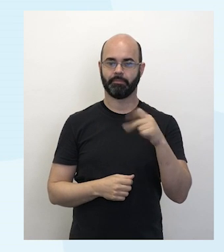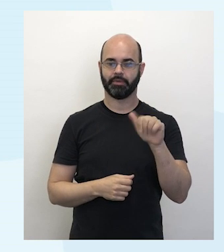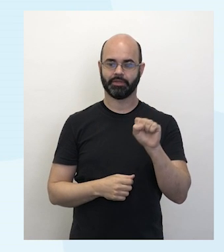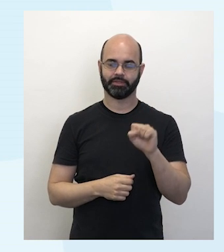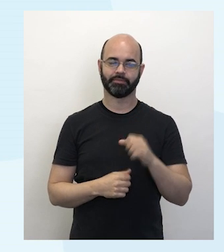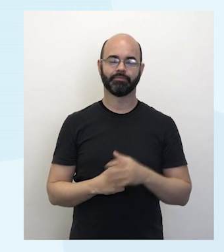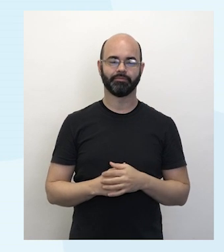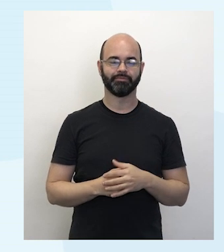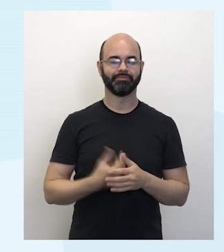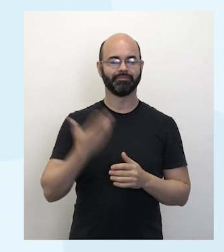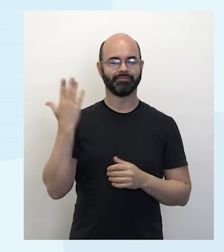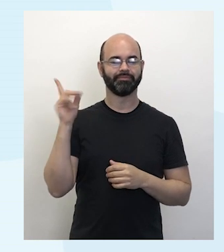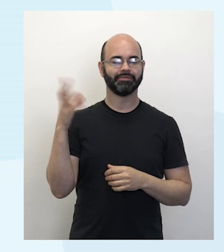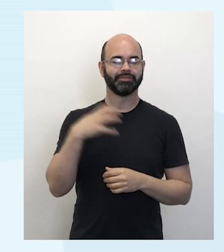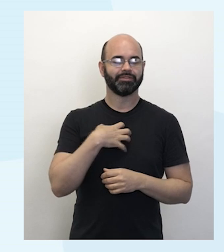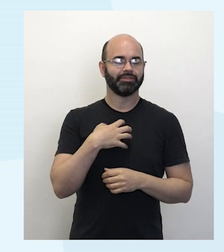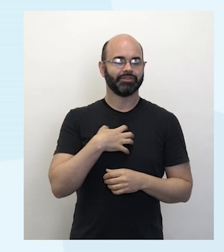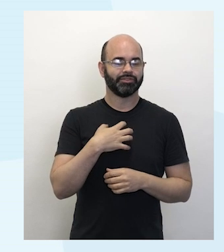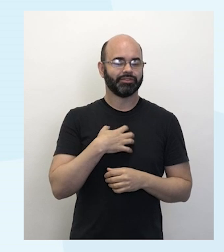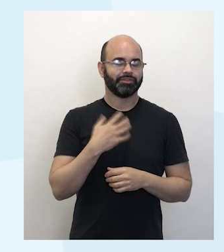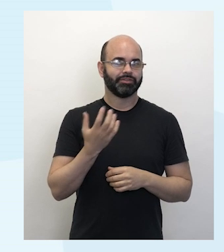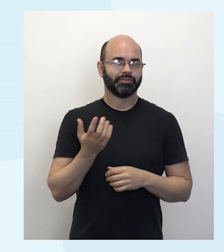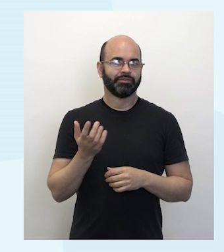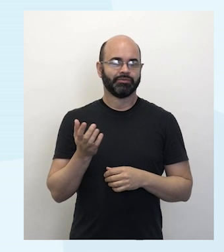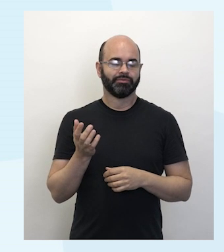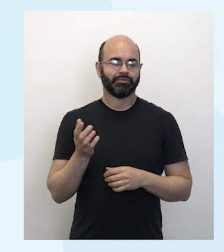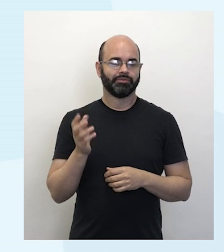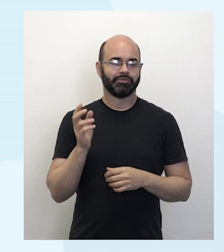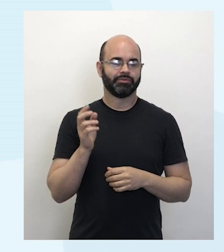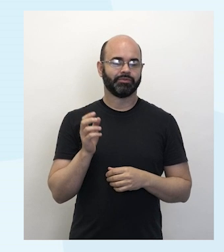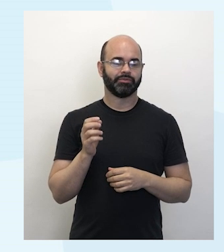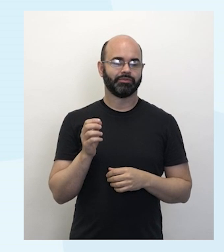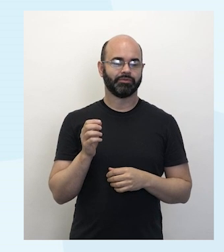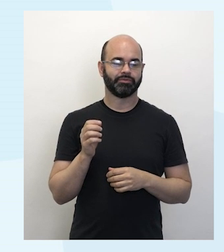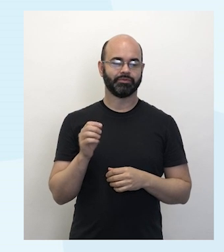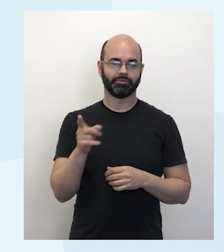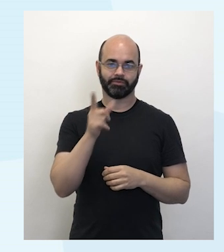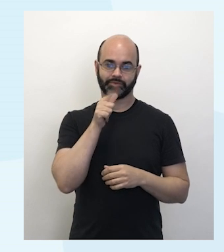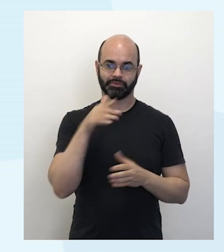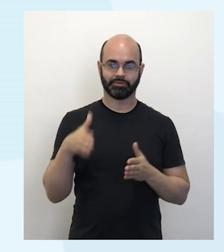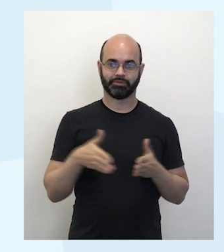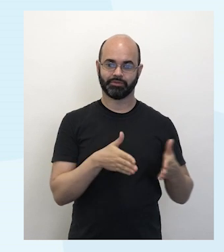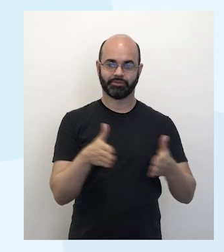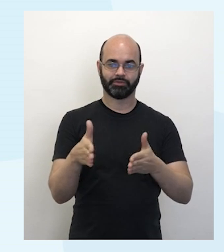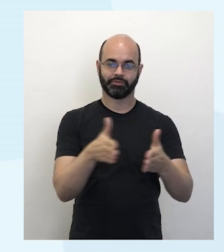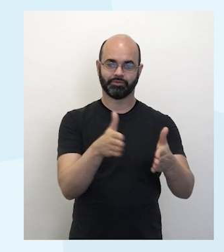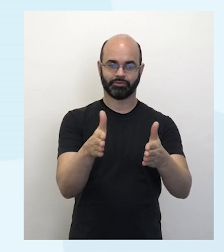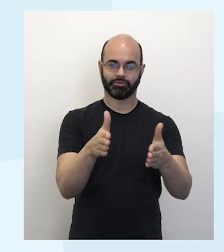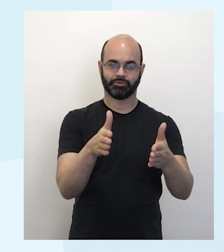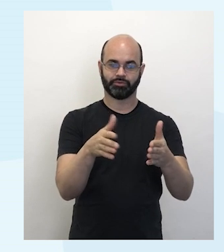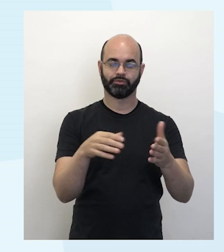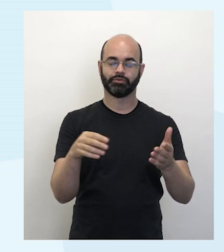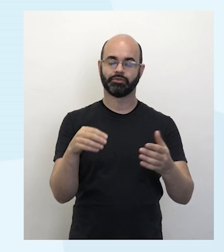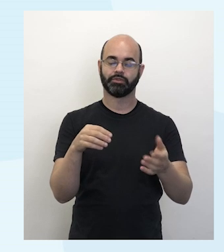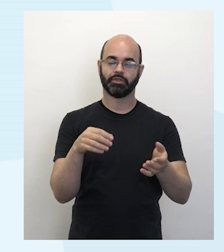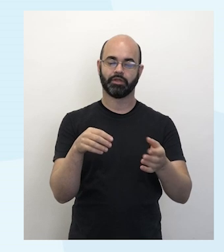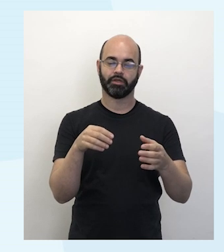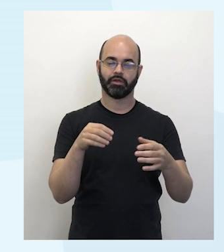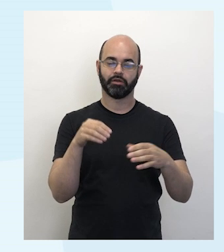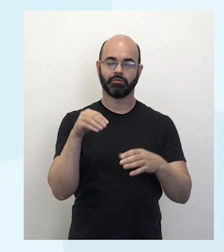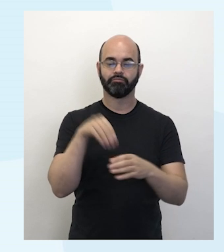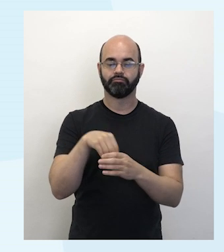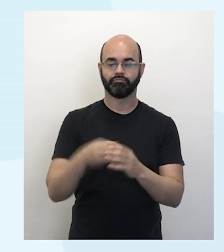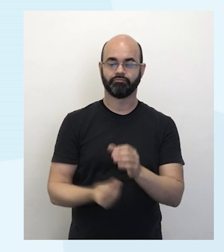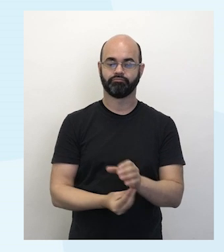esses povos encontraram para aproveitar melhor ali o rio, né, e fazer suas plantações. Então, o que eram